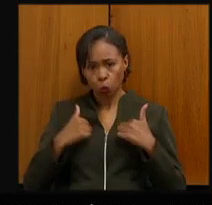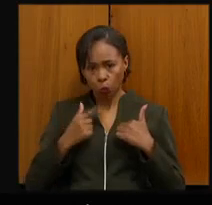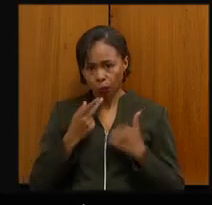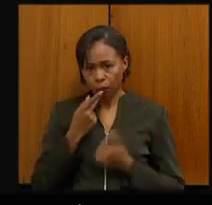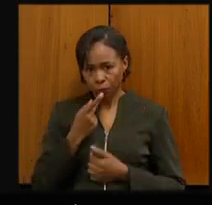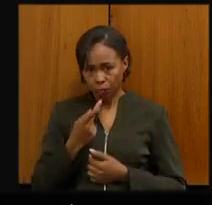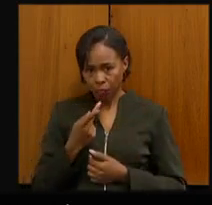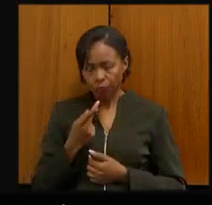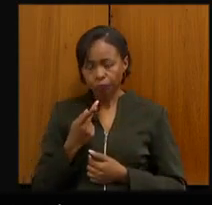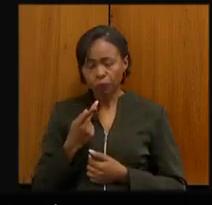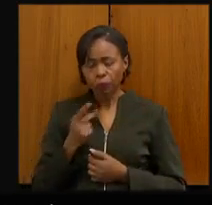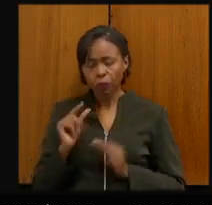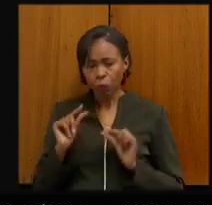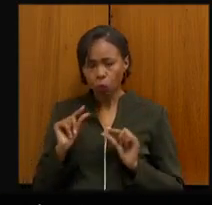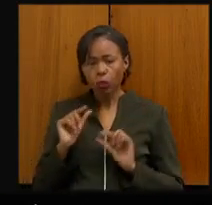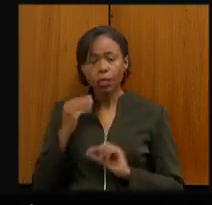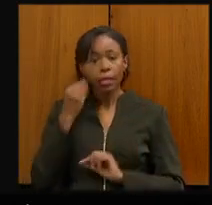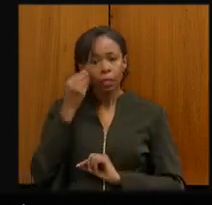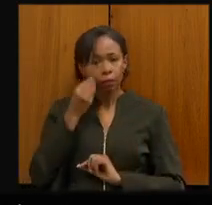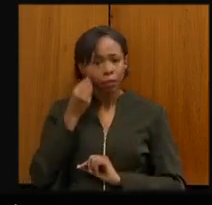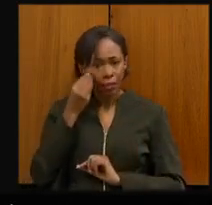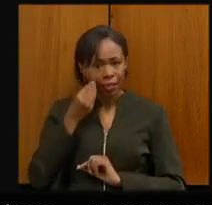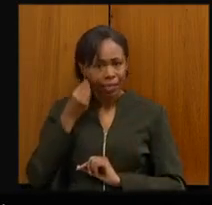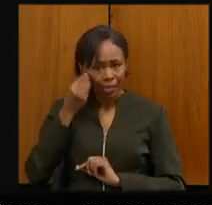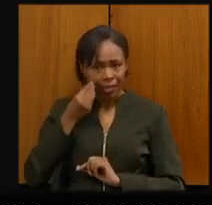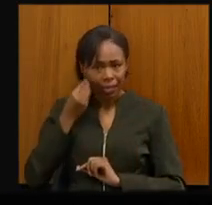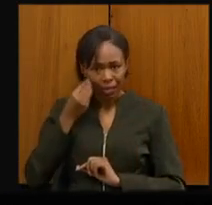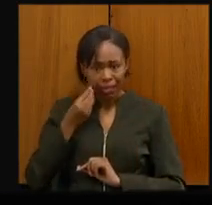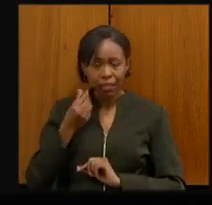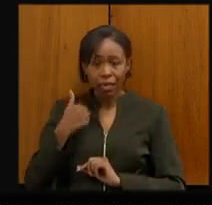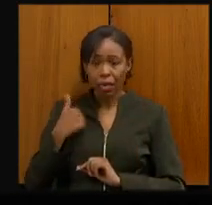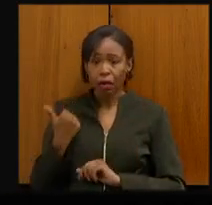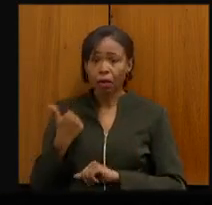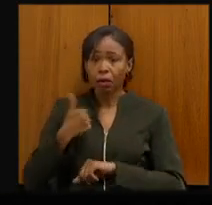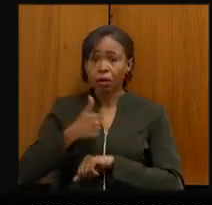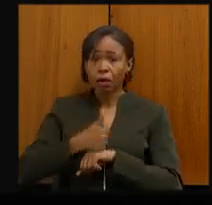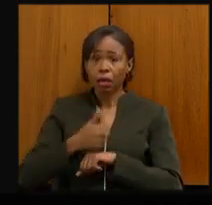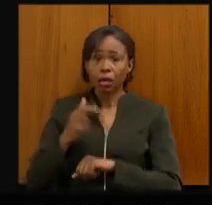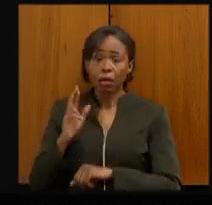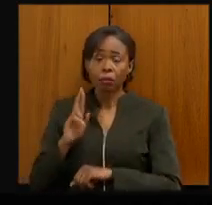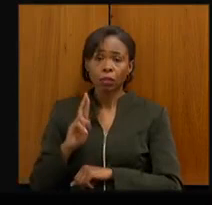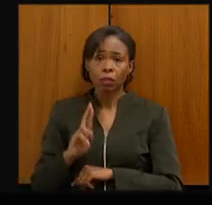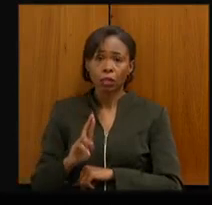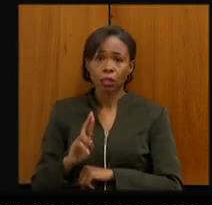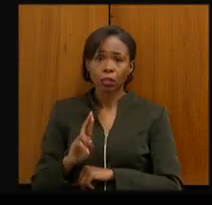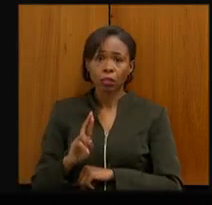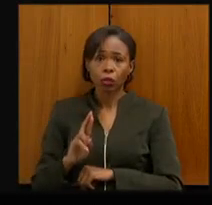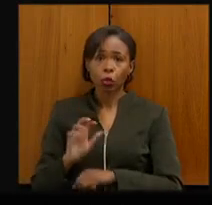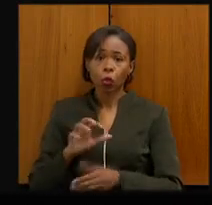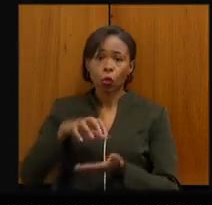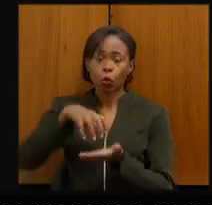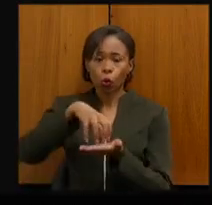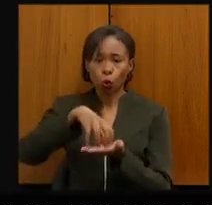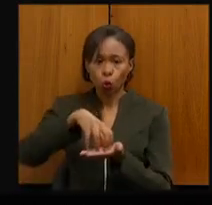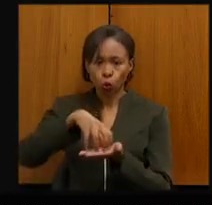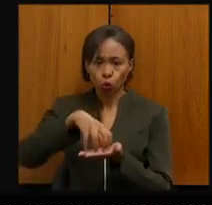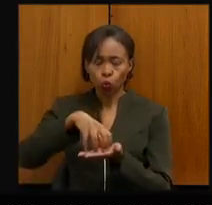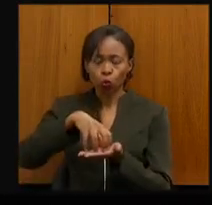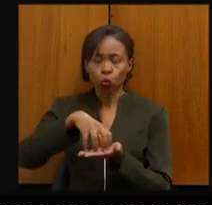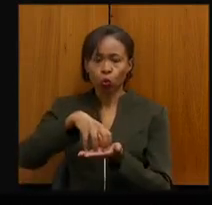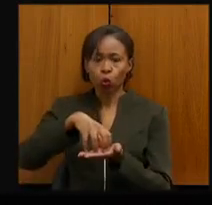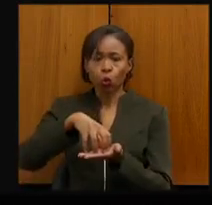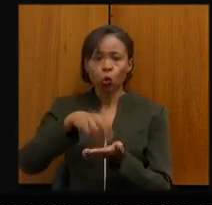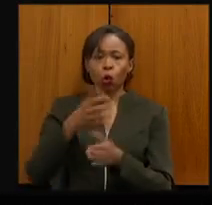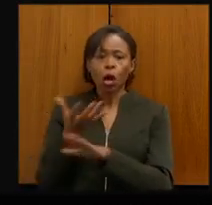experiência Nossa que do líder eu tô aqui representando o menino né que eu núcleo interdisciplinar de aquele